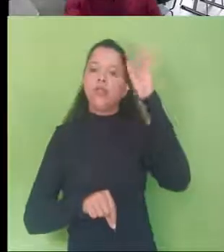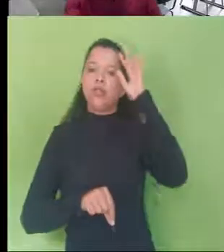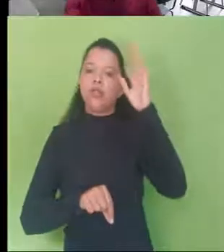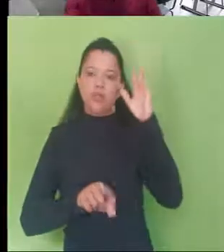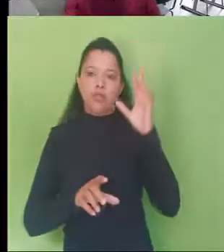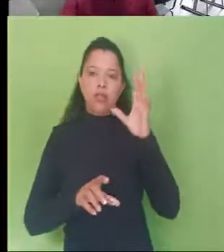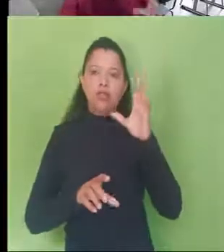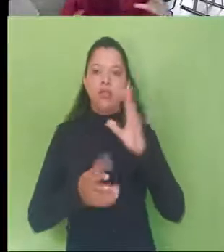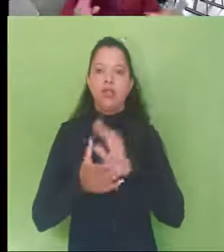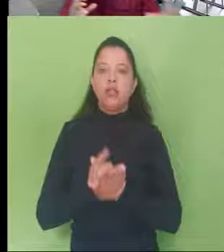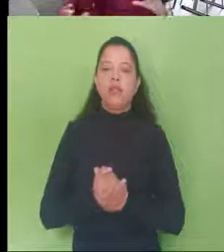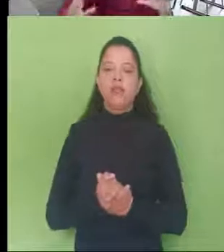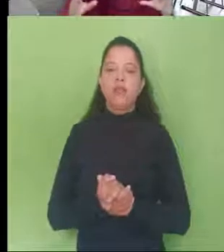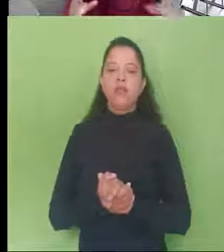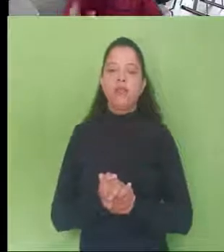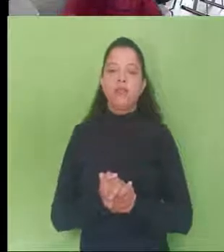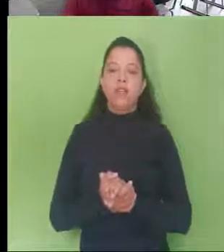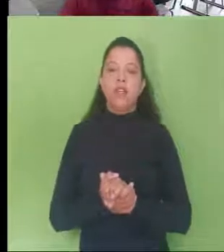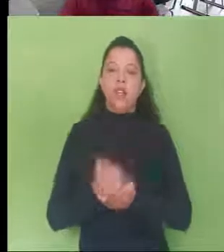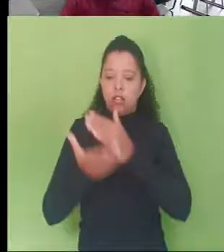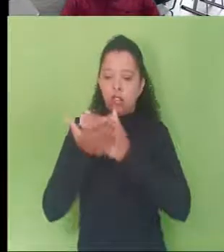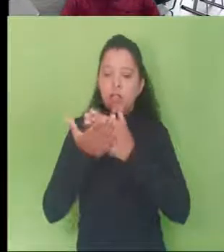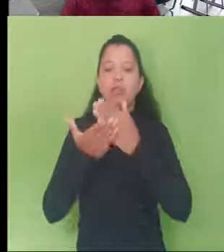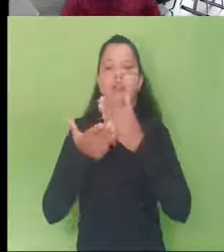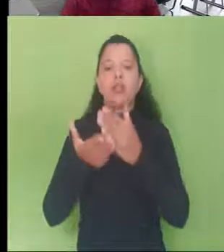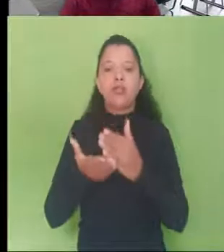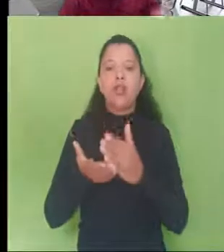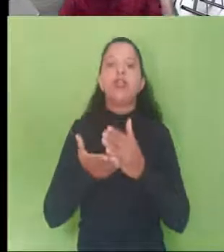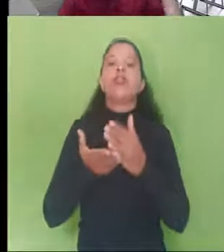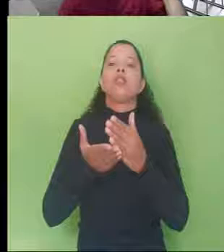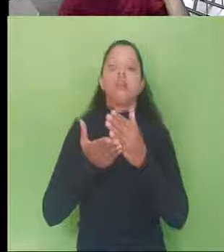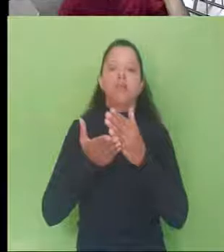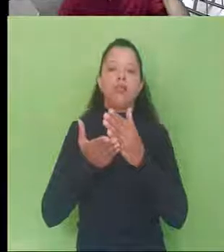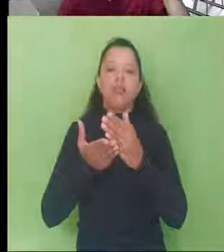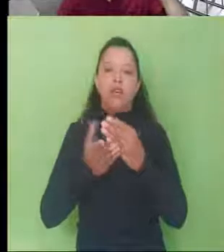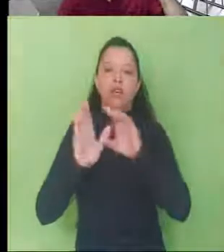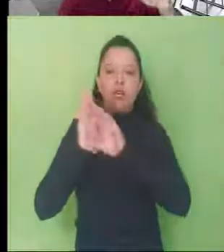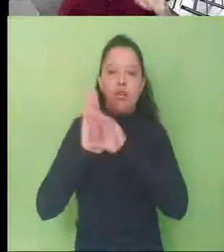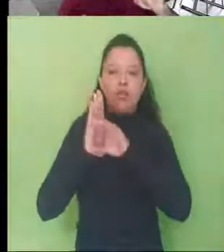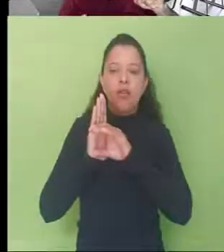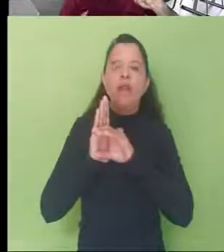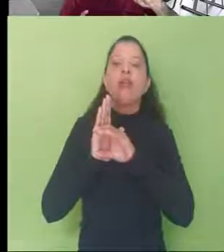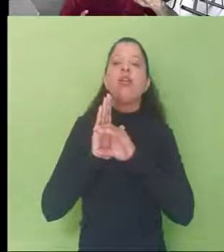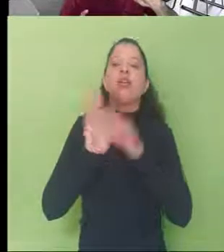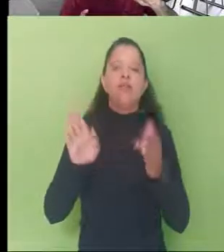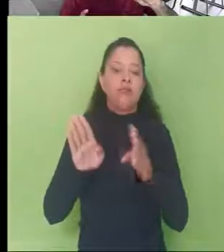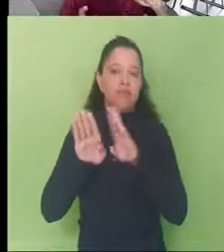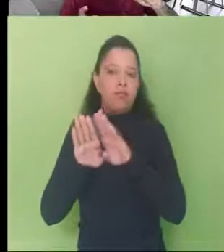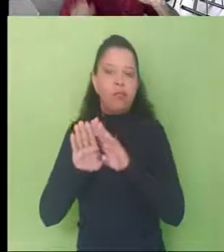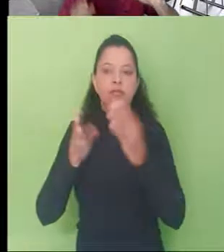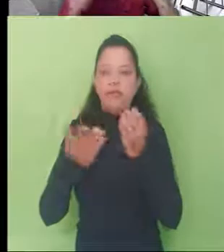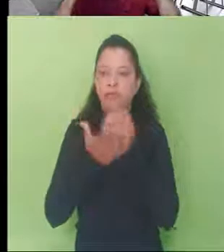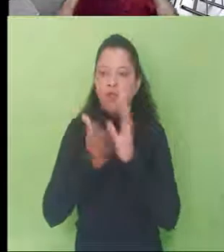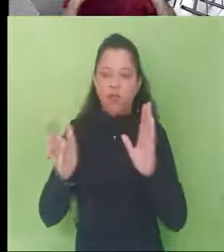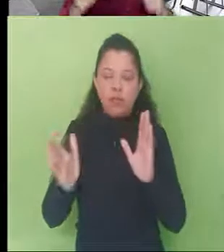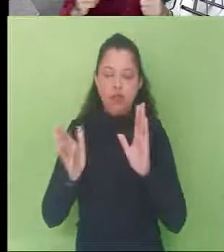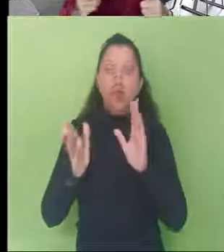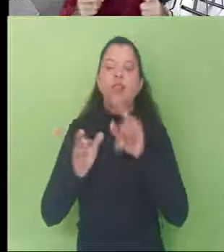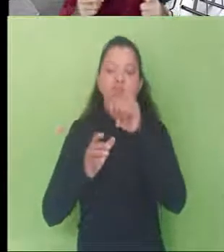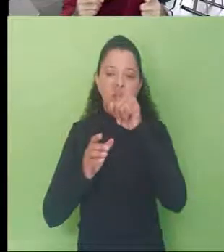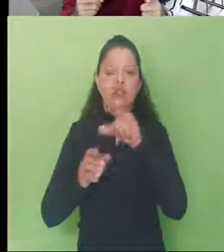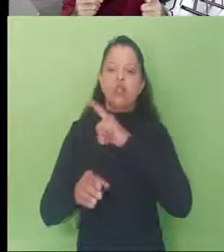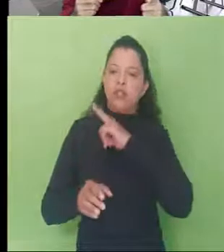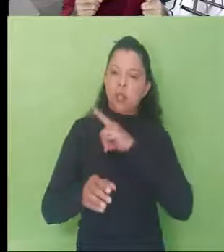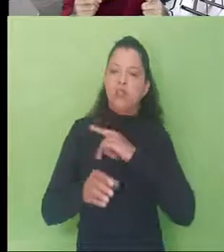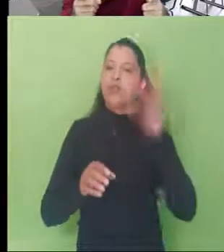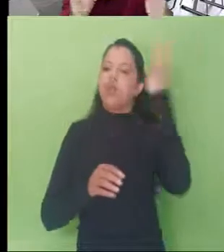continuando aqui o nosso conteúdo, só quero dizer, fechando essa primeira introdução, dizer que você tem uma história e a sua